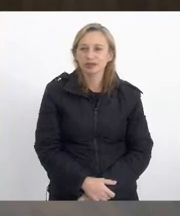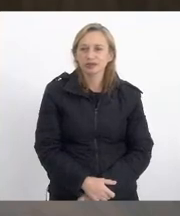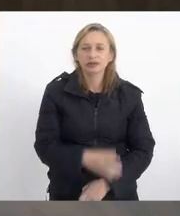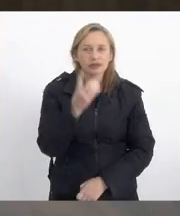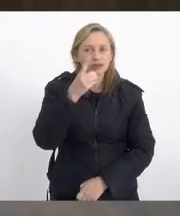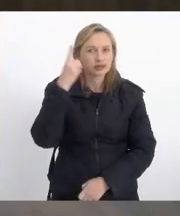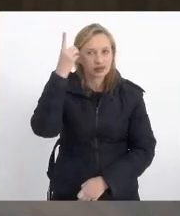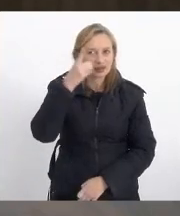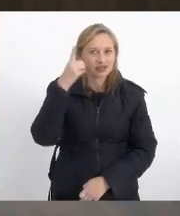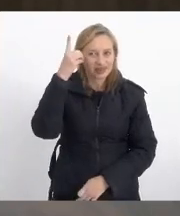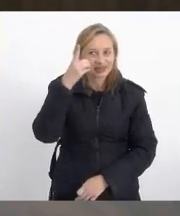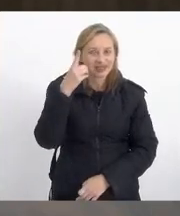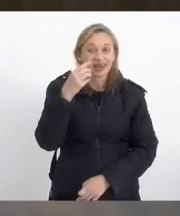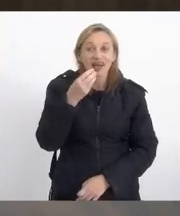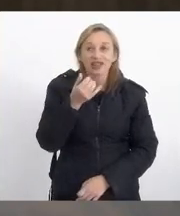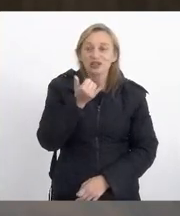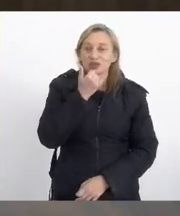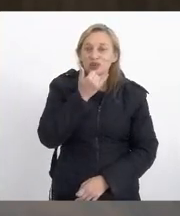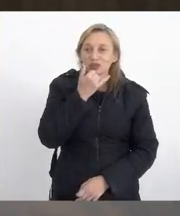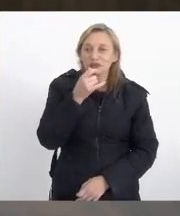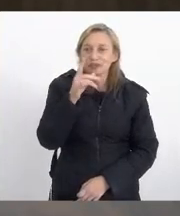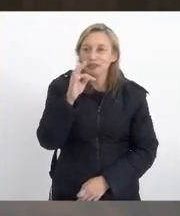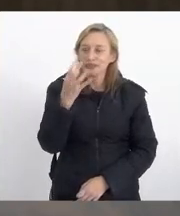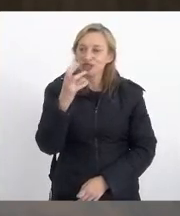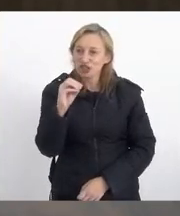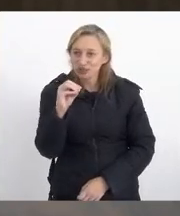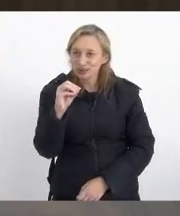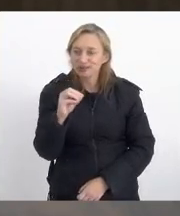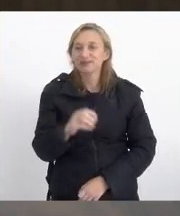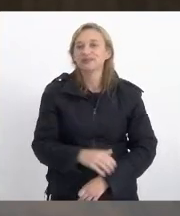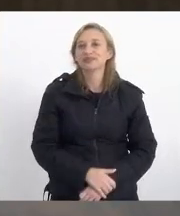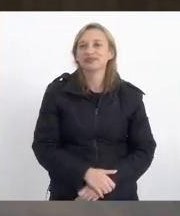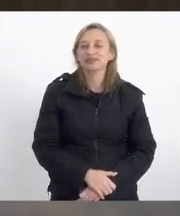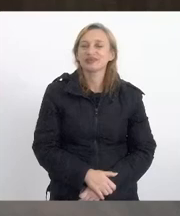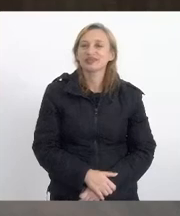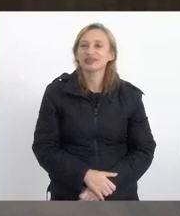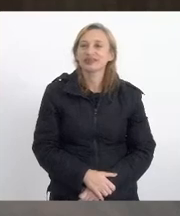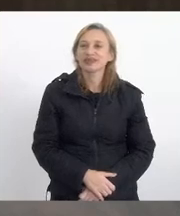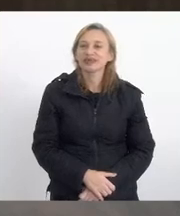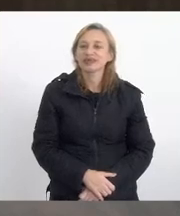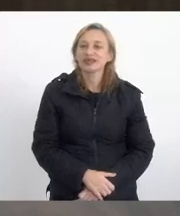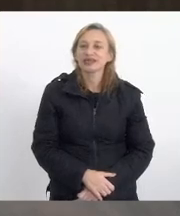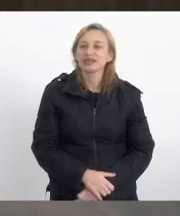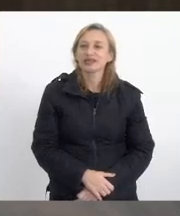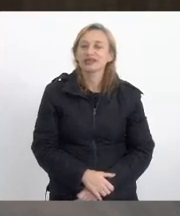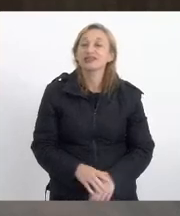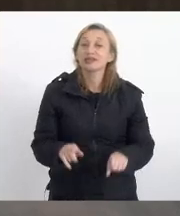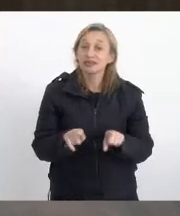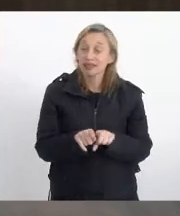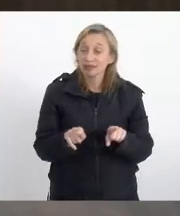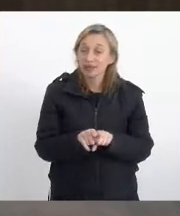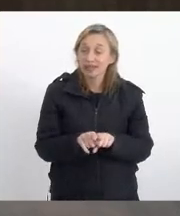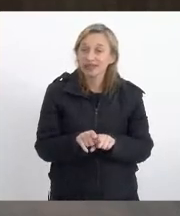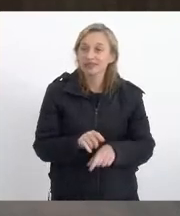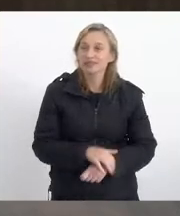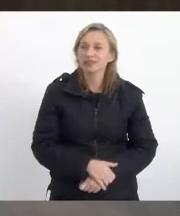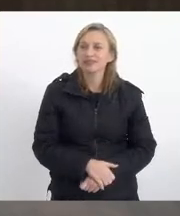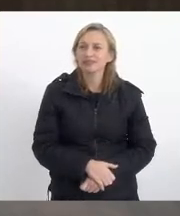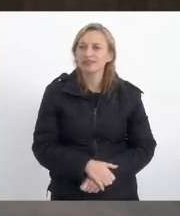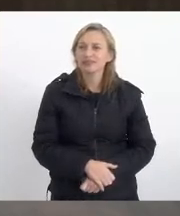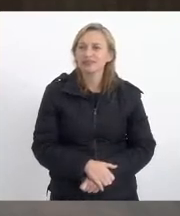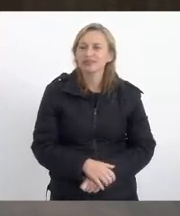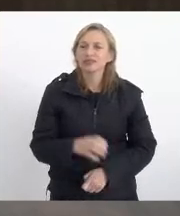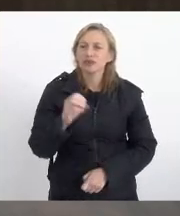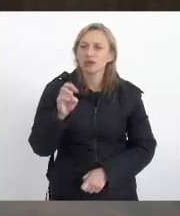deputado... Pacheco, desculpe. Sem problema. Marcos Pacheco. Cumprimentando também o